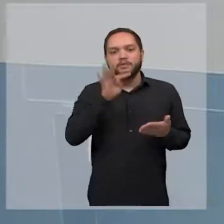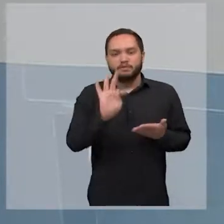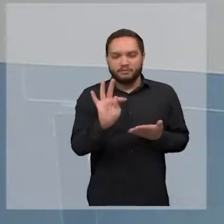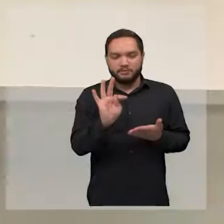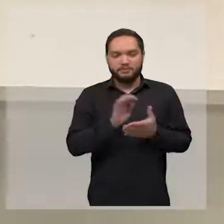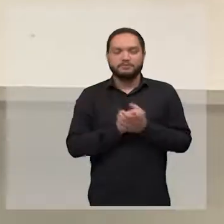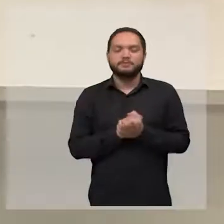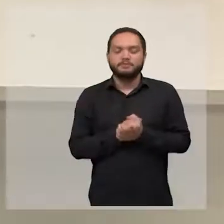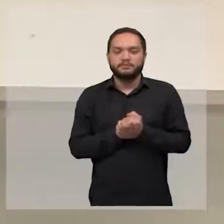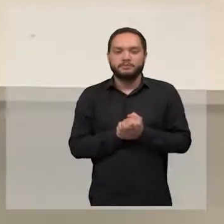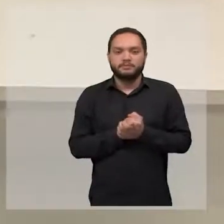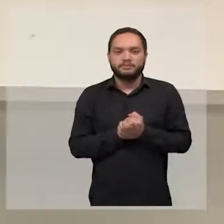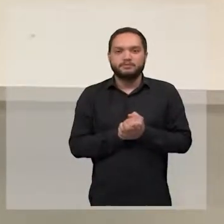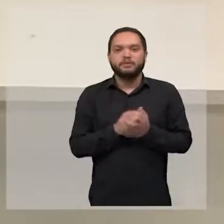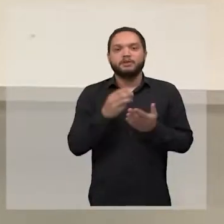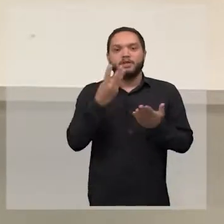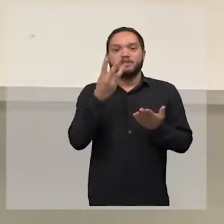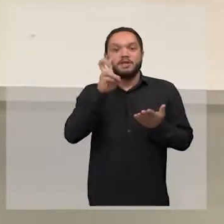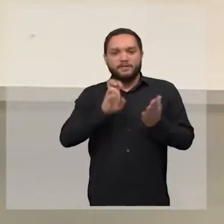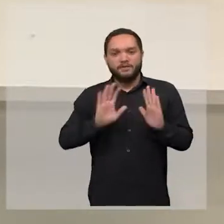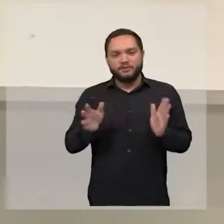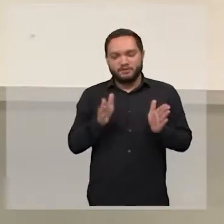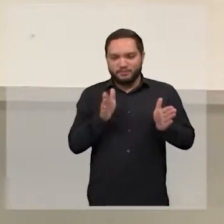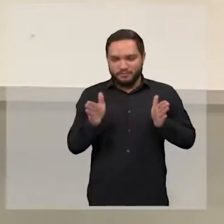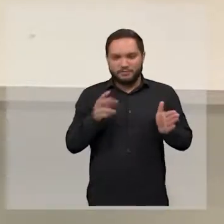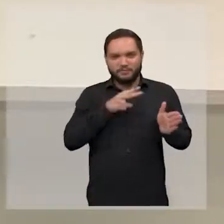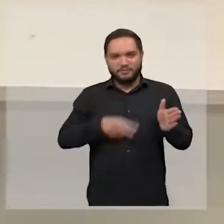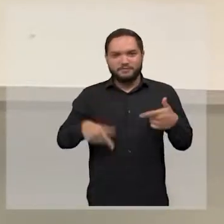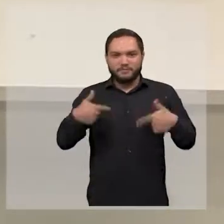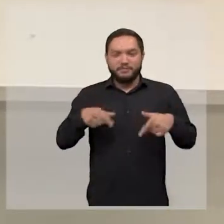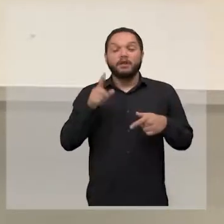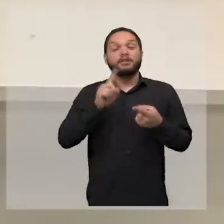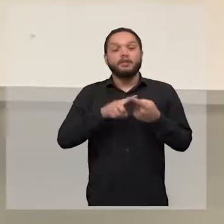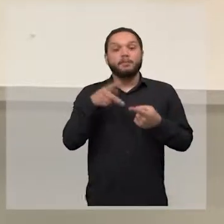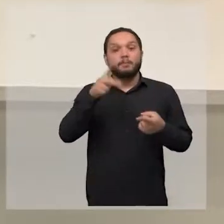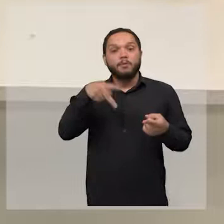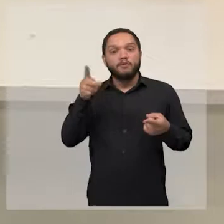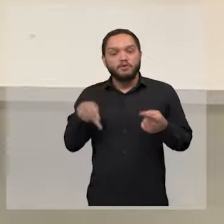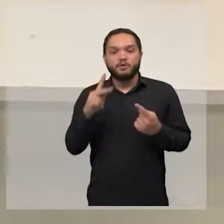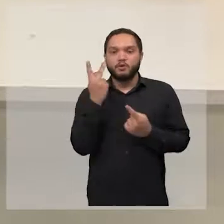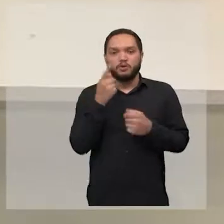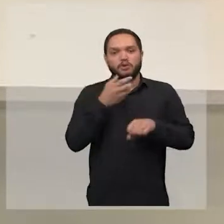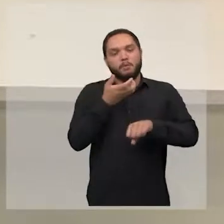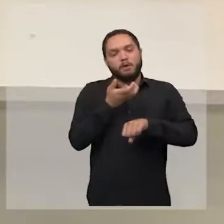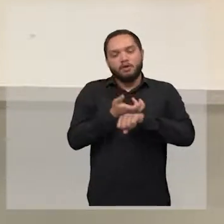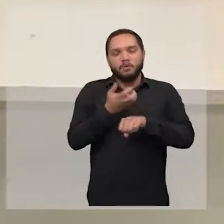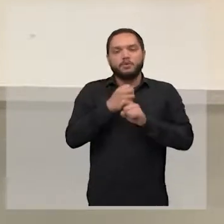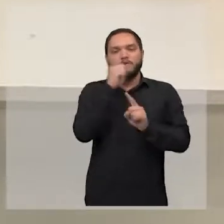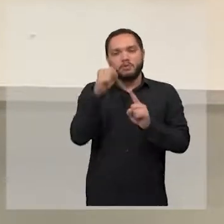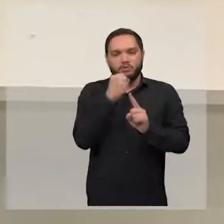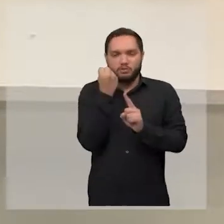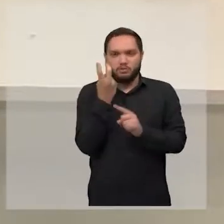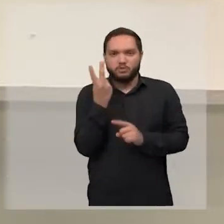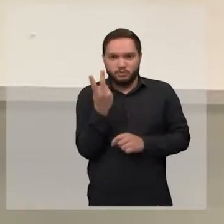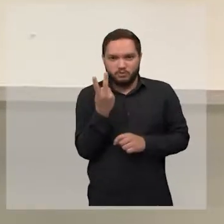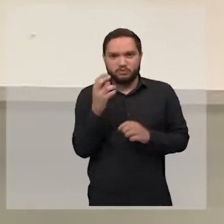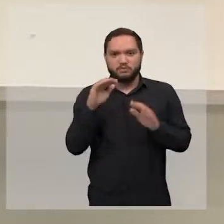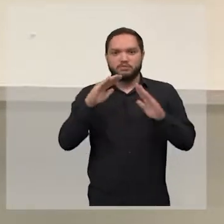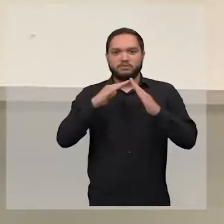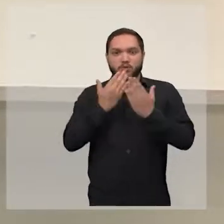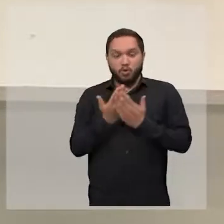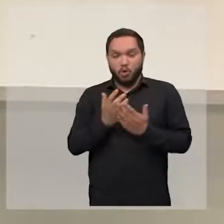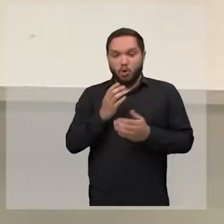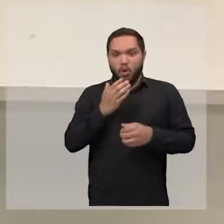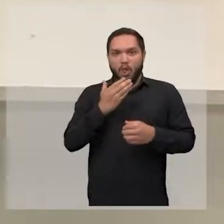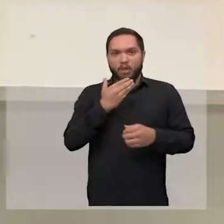seu 3º mandato, é professor de História e também de Sociologia da Rede Pública Estadual de Ensino. Vereador